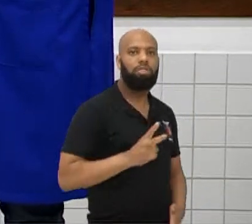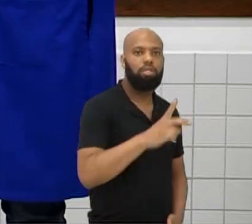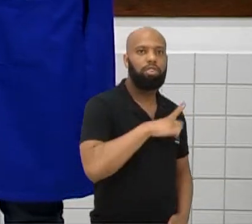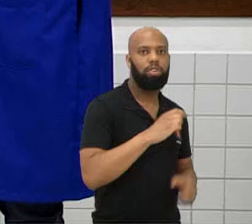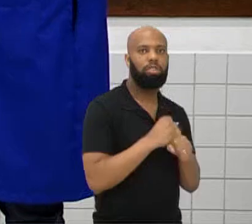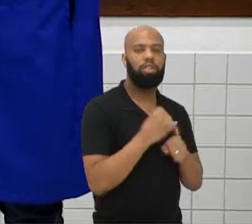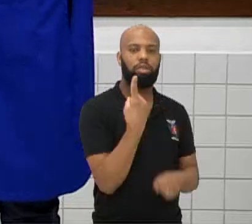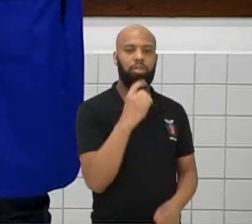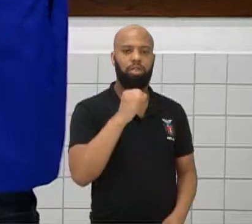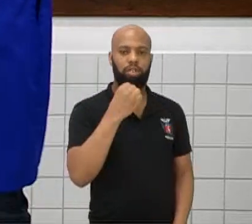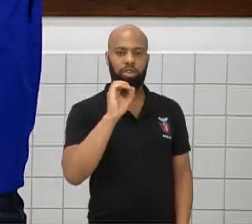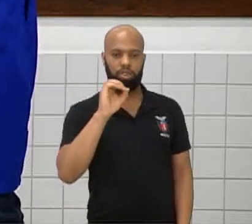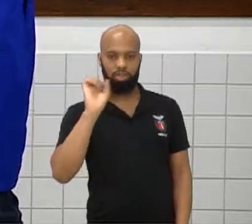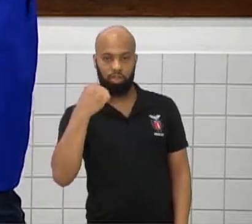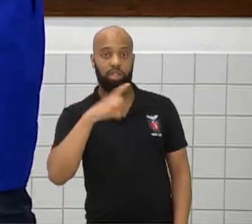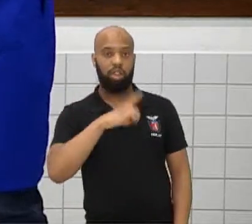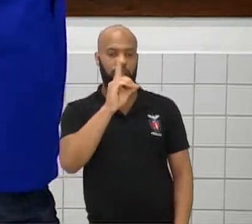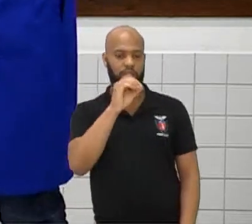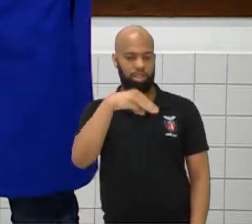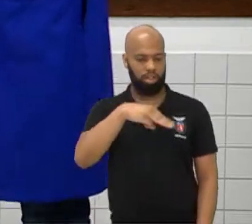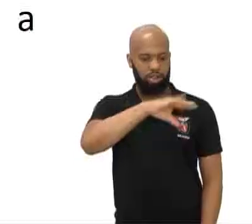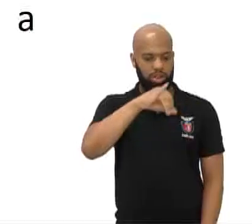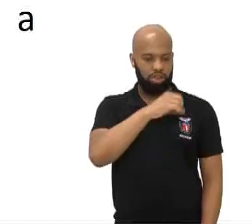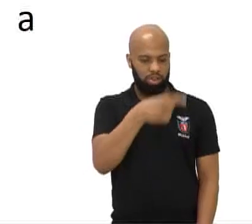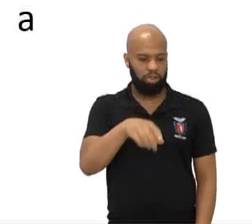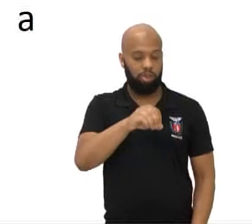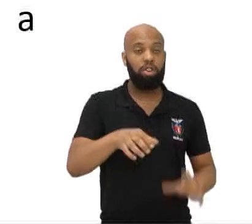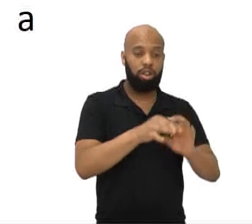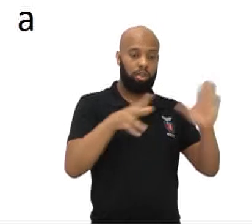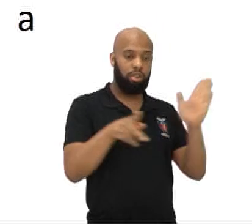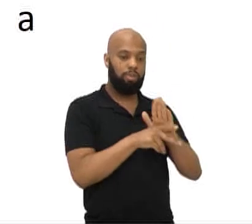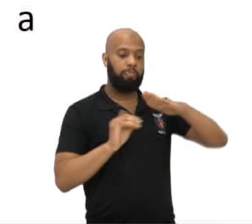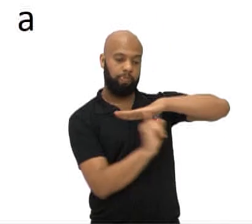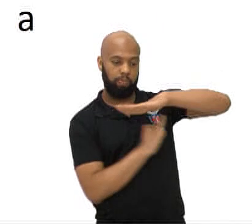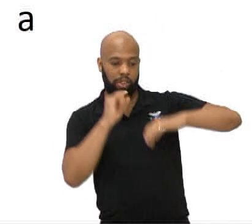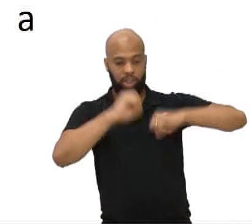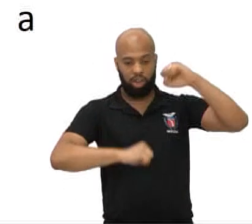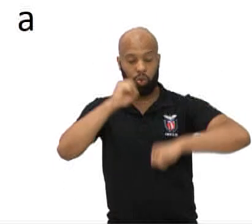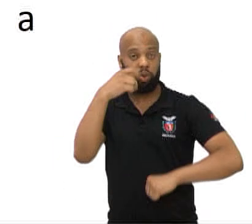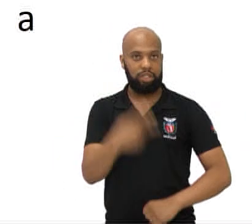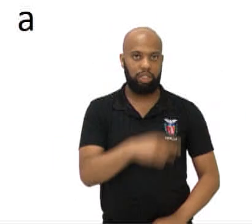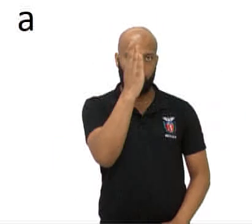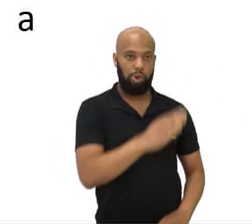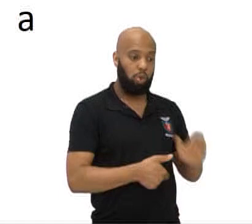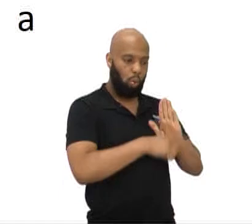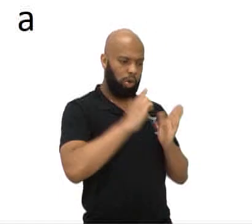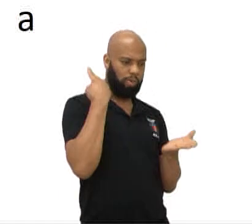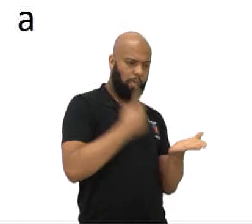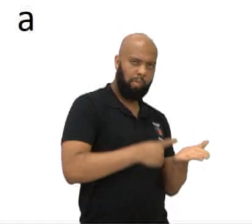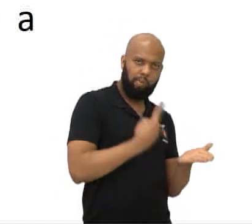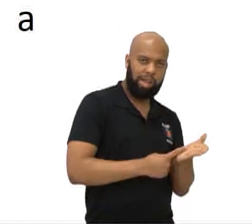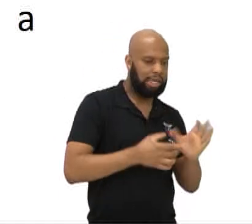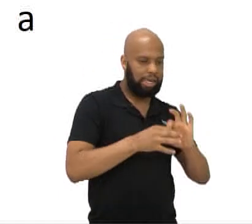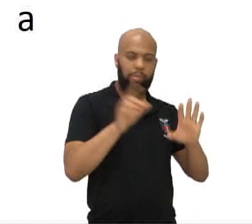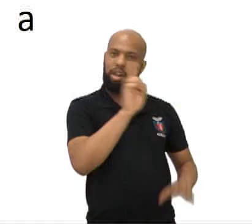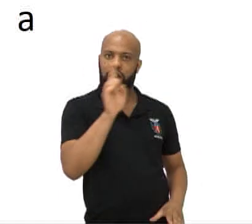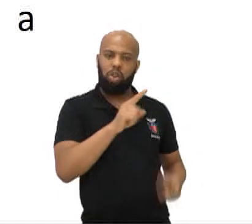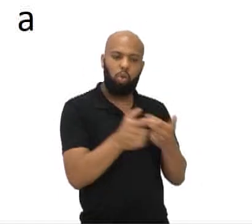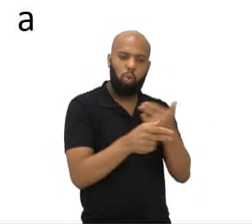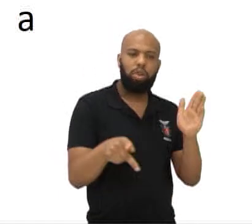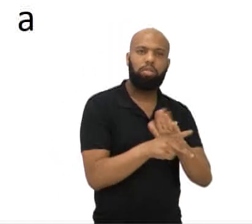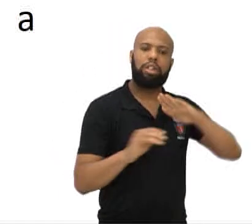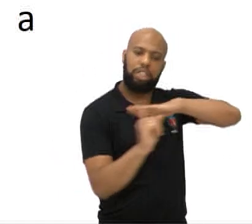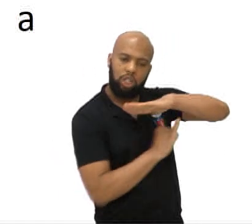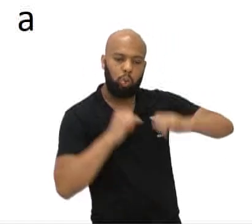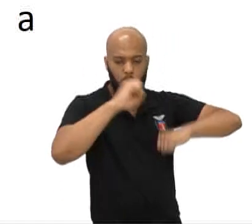em 1808, Dom João VI ainda autoriza a liberação da indústria no Brasil, que era proibido pelo Pacto Colonial. Todo produto